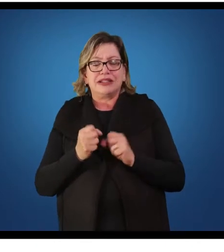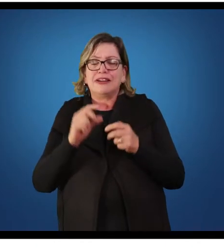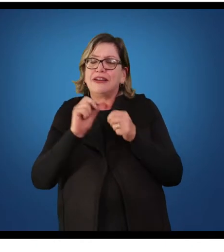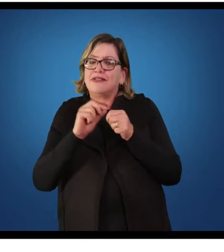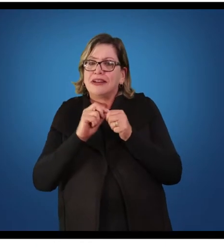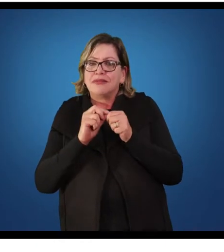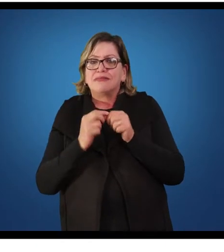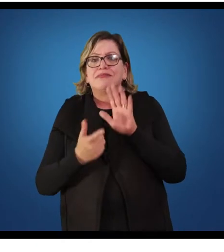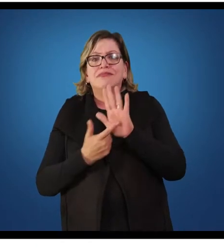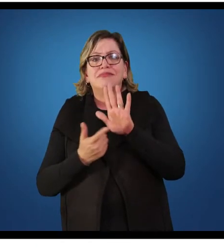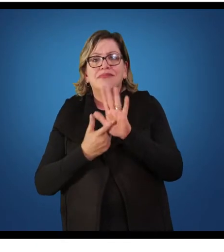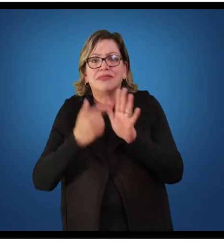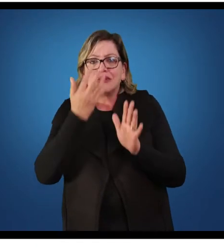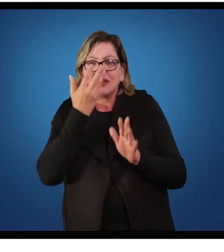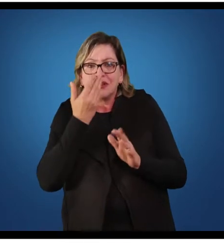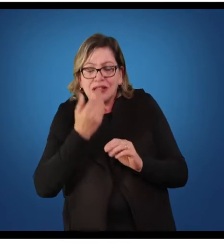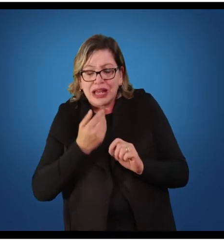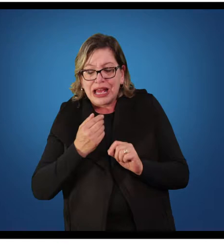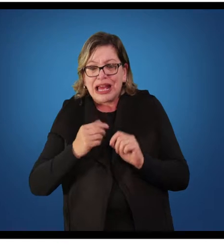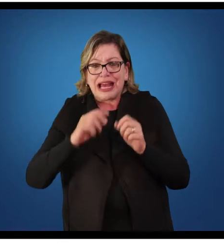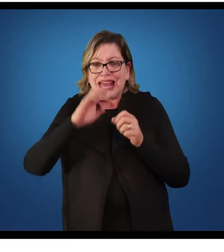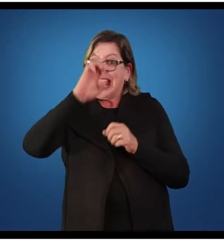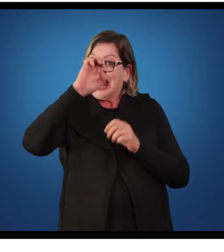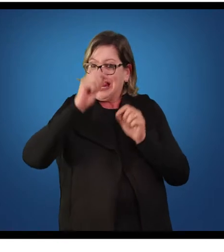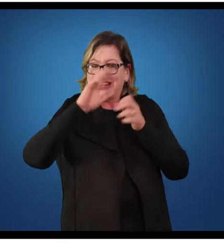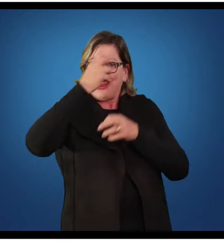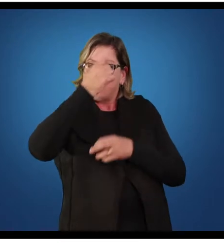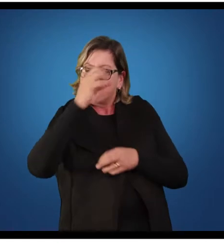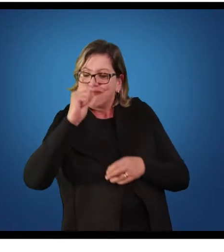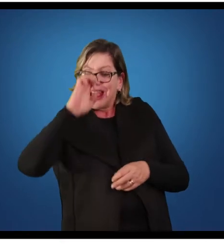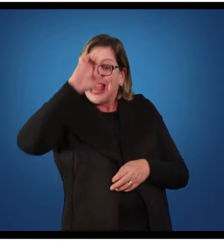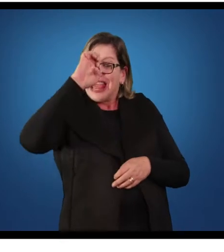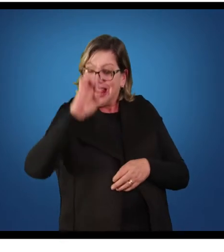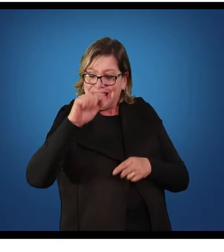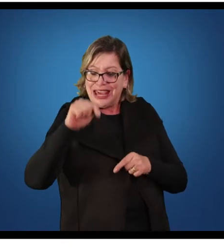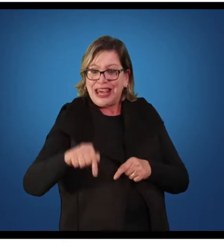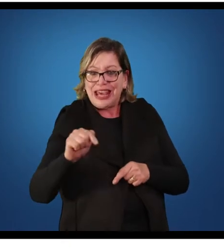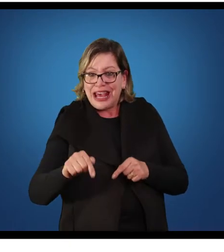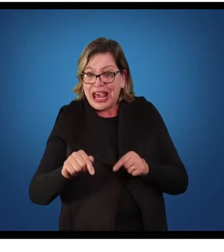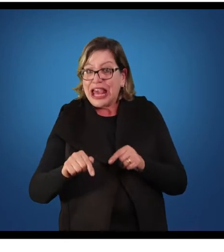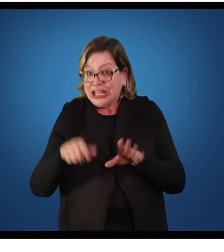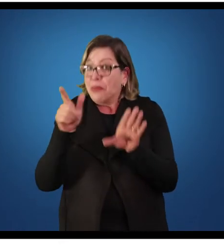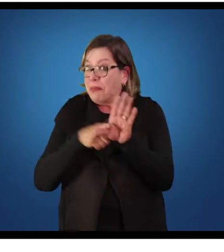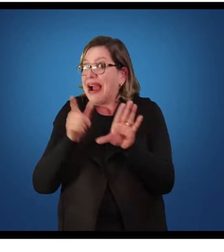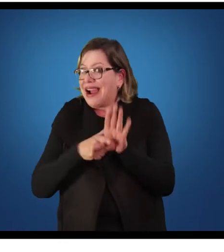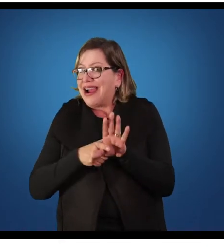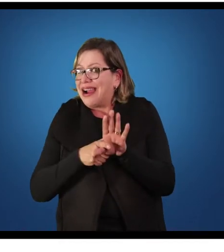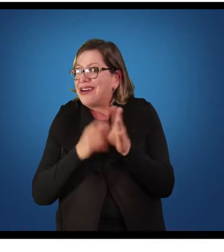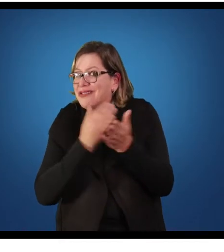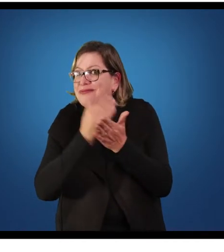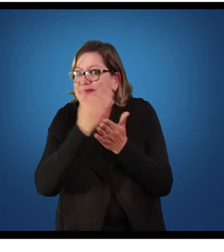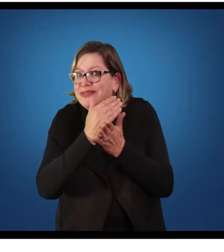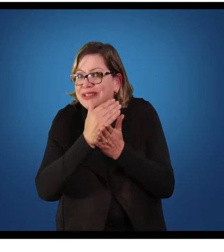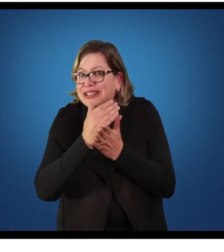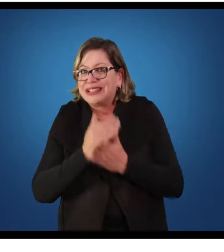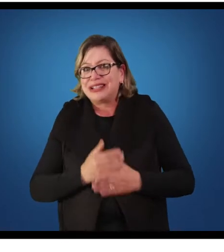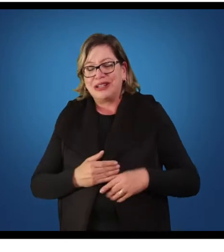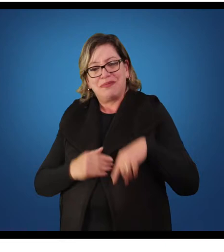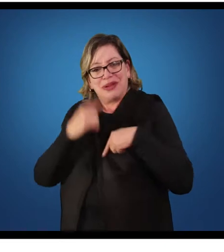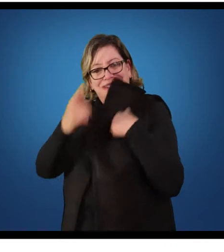criança, a letra E, que é o pé de saída, a letra